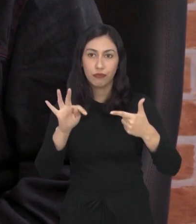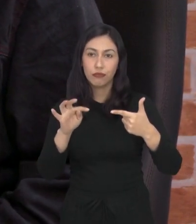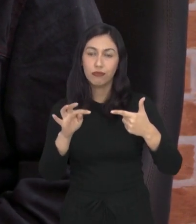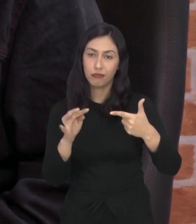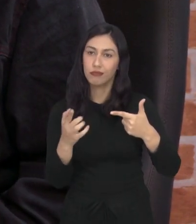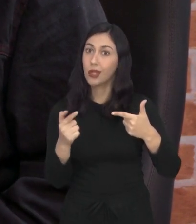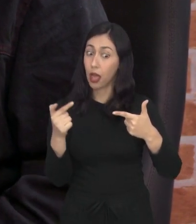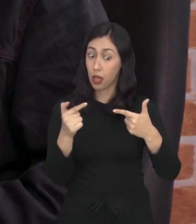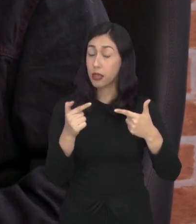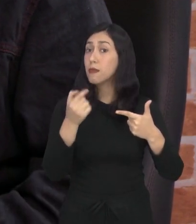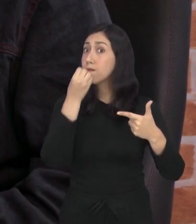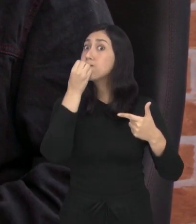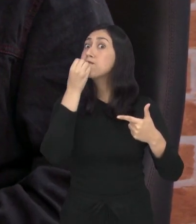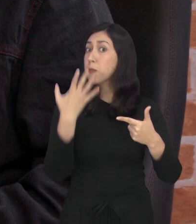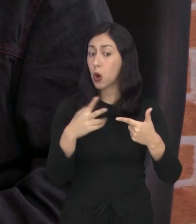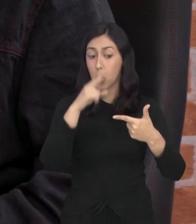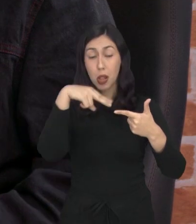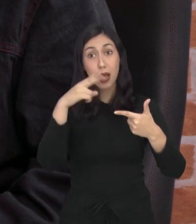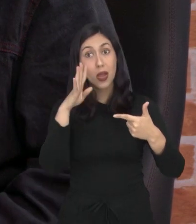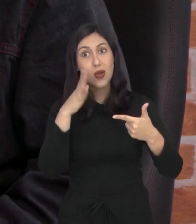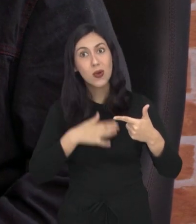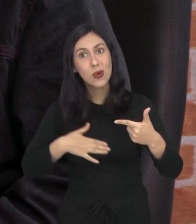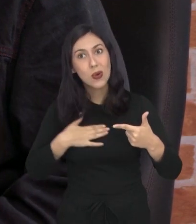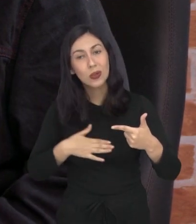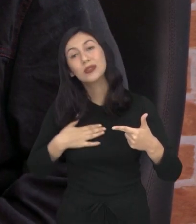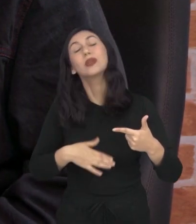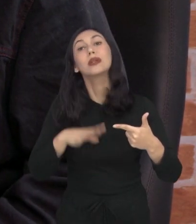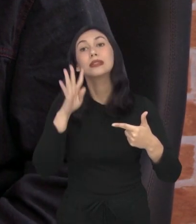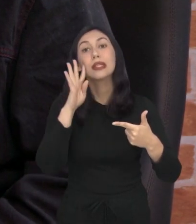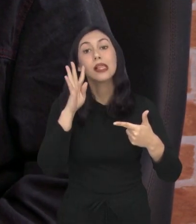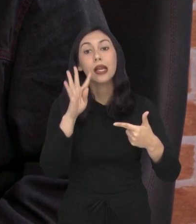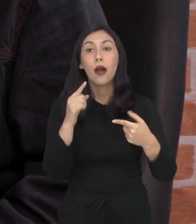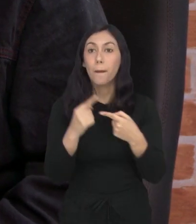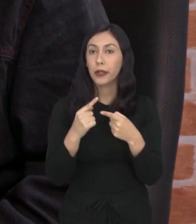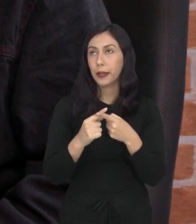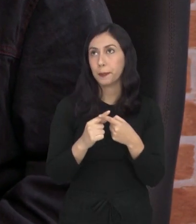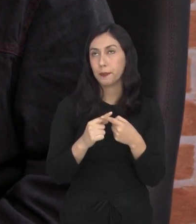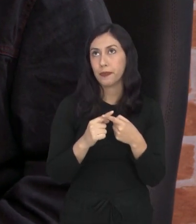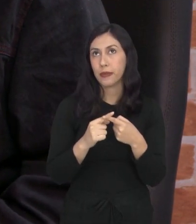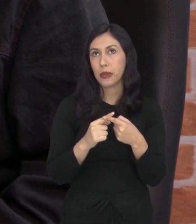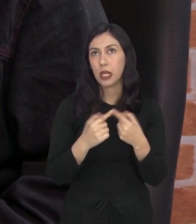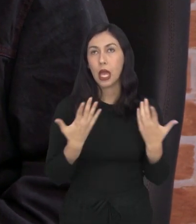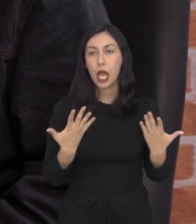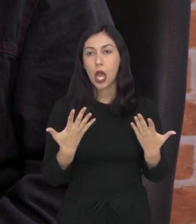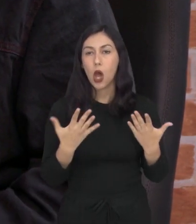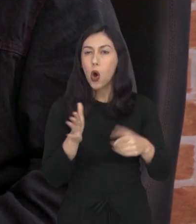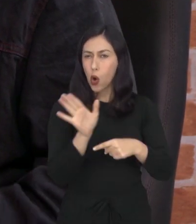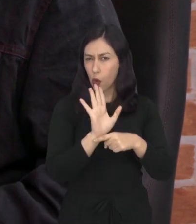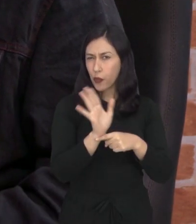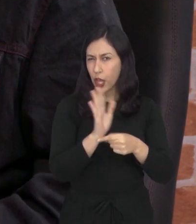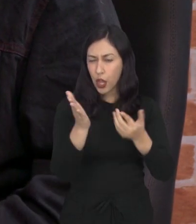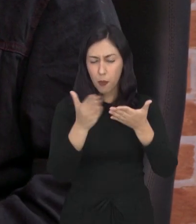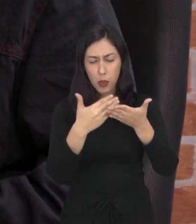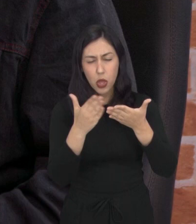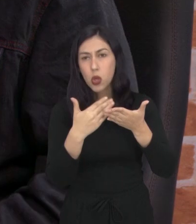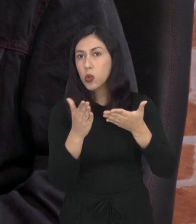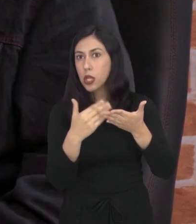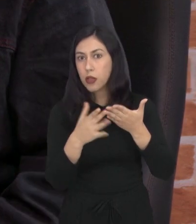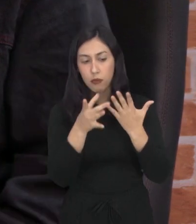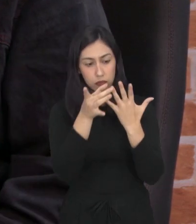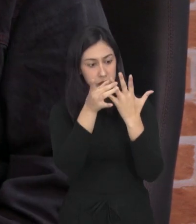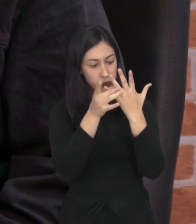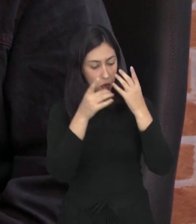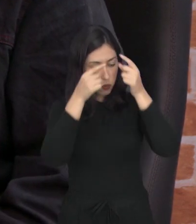é do Tolkien, e eu recomendo muito. O Hobbit é uma leitura muito gostosa de fazer, tipo, até hoje, assim. Porque você pega Senhor dos Anéis, eu acho que Senhor dos Anéis, Tolkien realmente